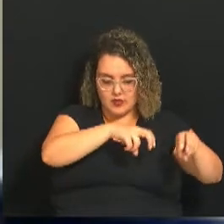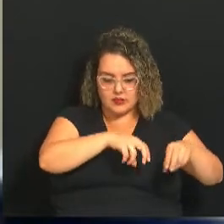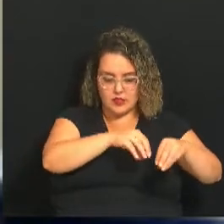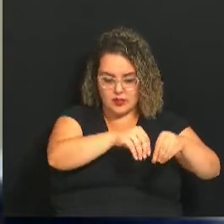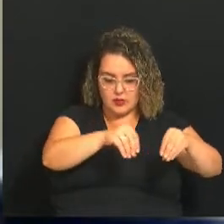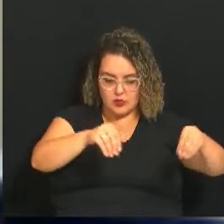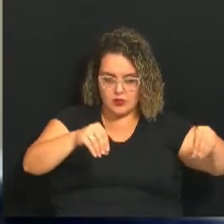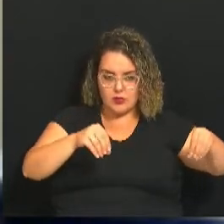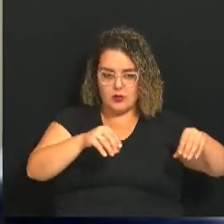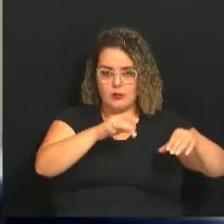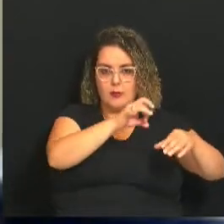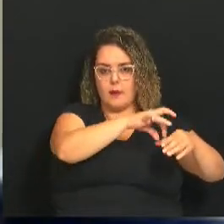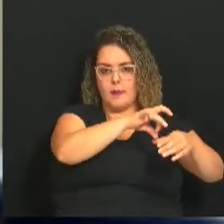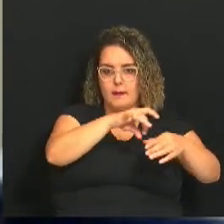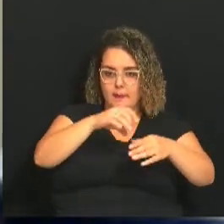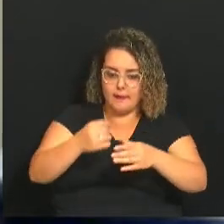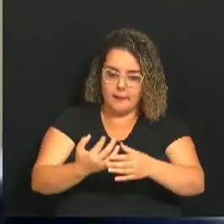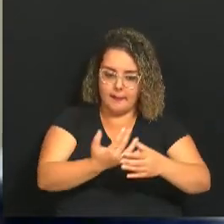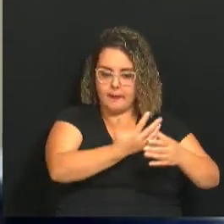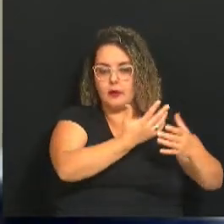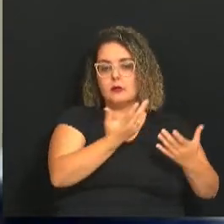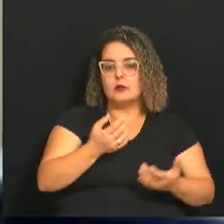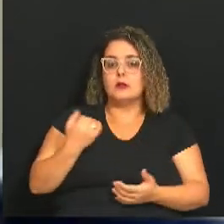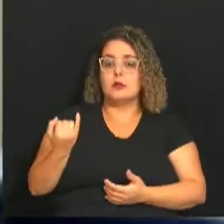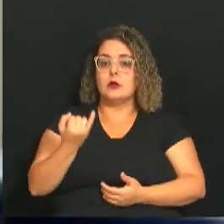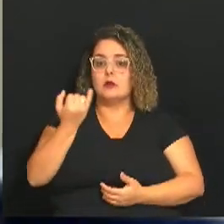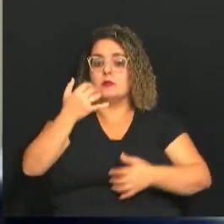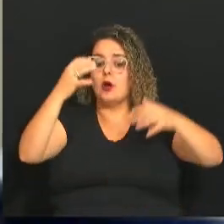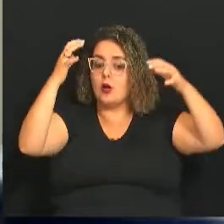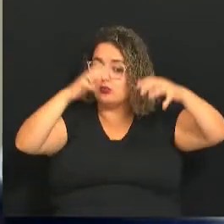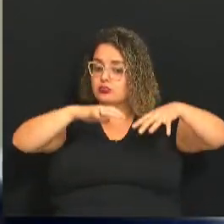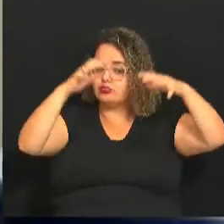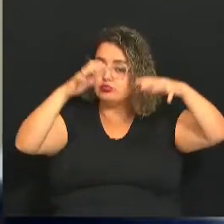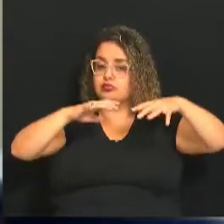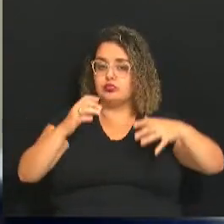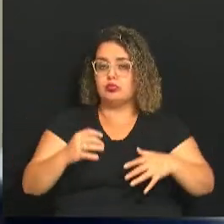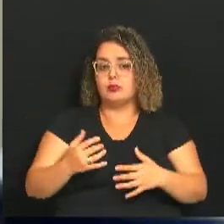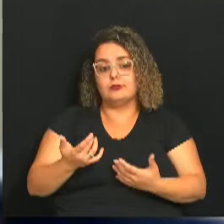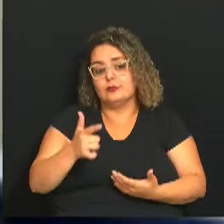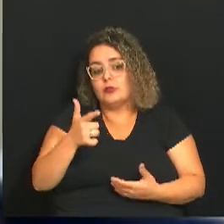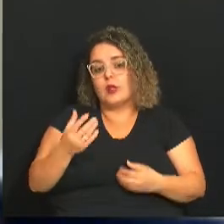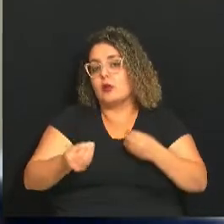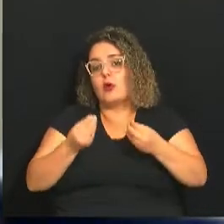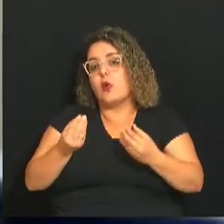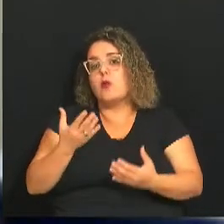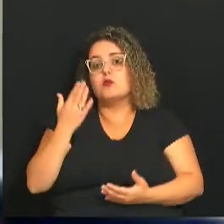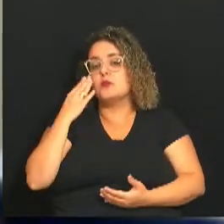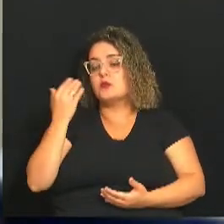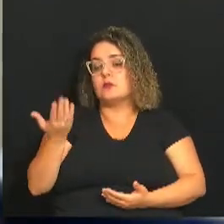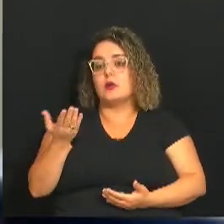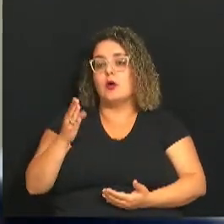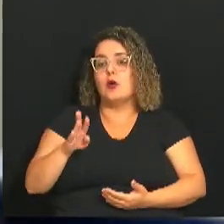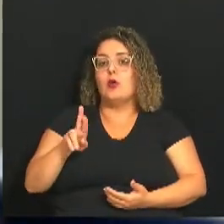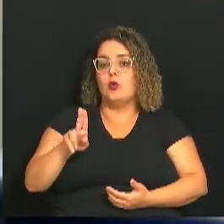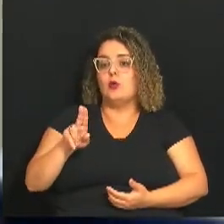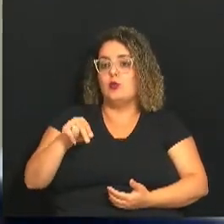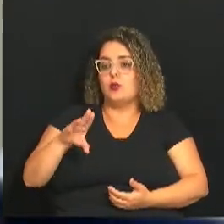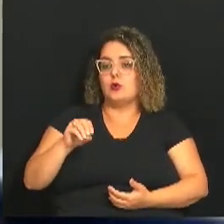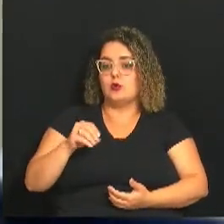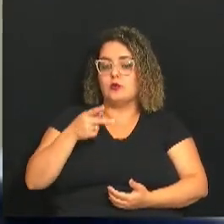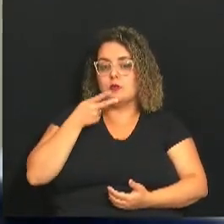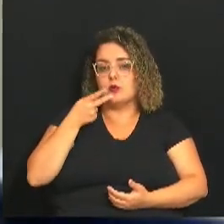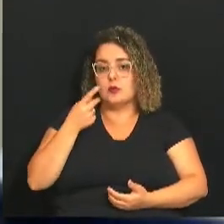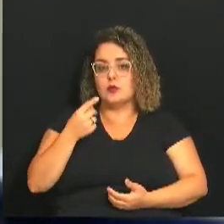vê como é importante, né? E o regime de chuva é imprevisível, né? O Bruno mesmo levantou que no ano